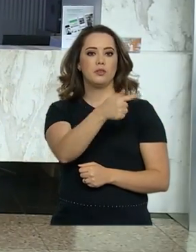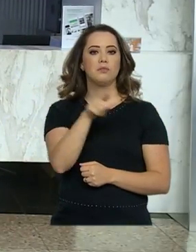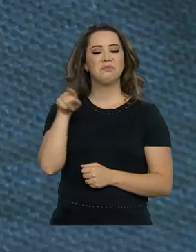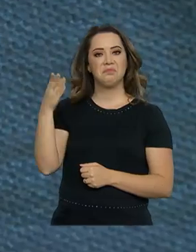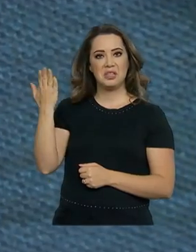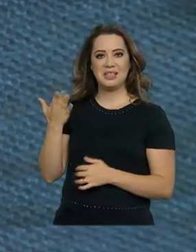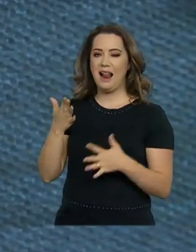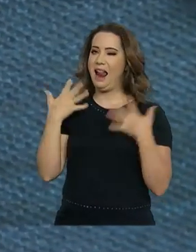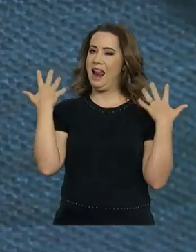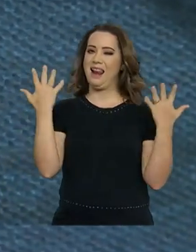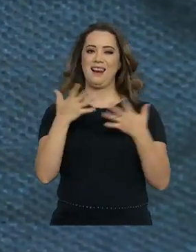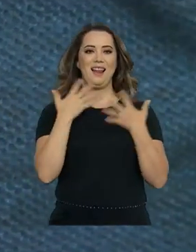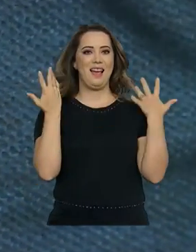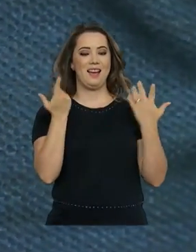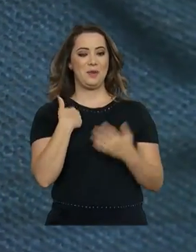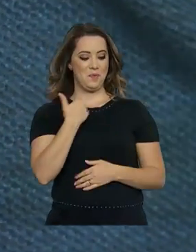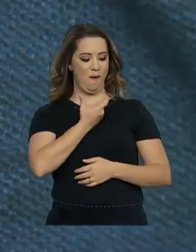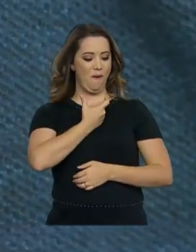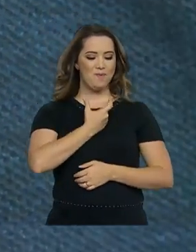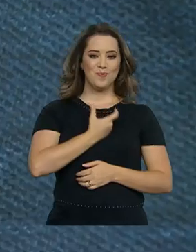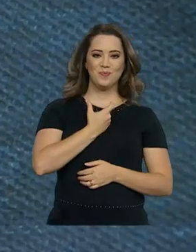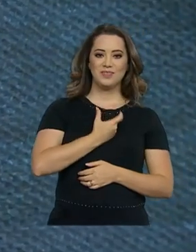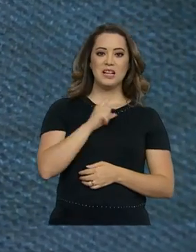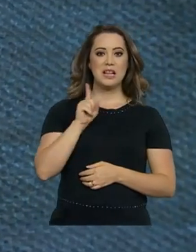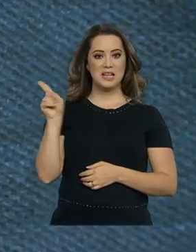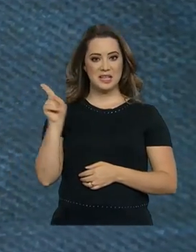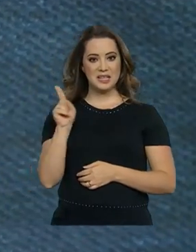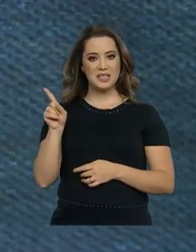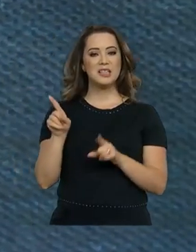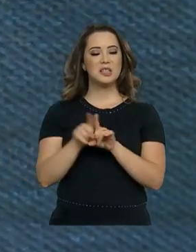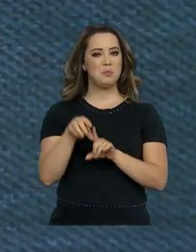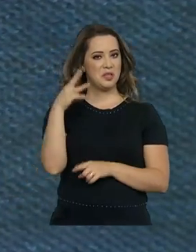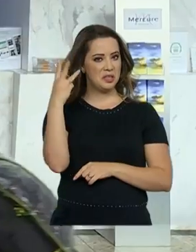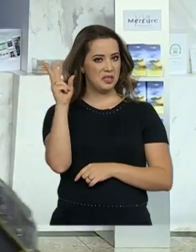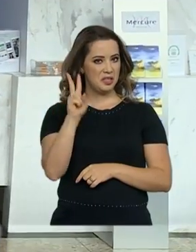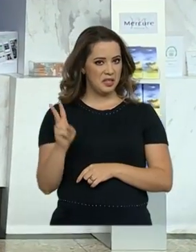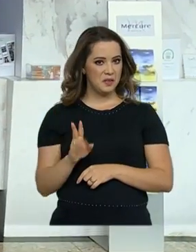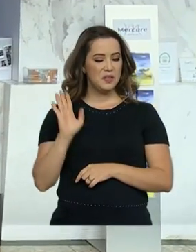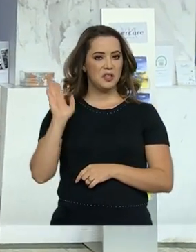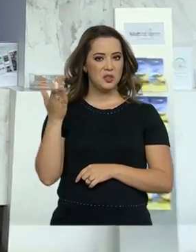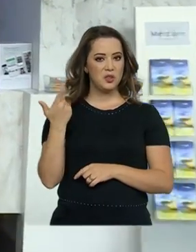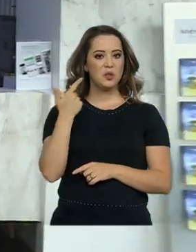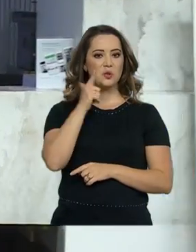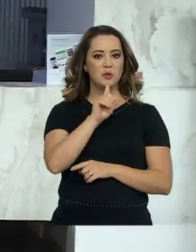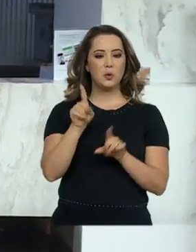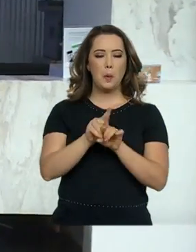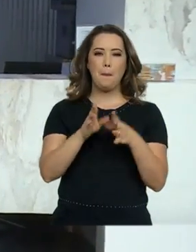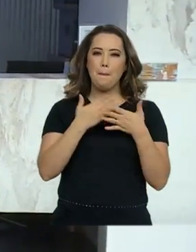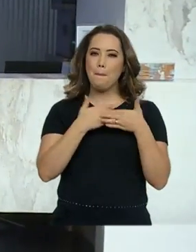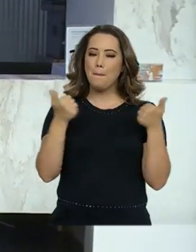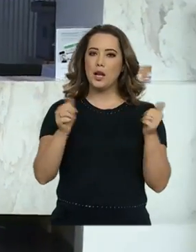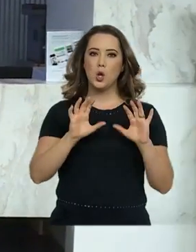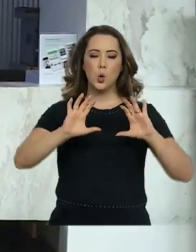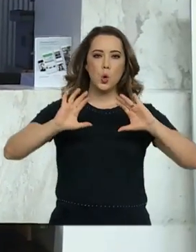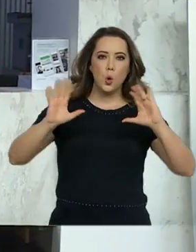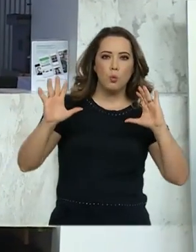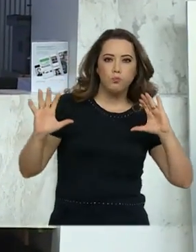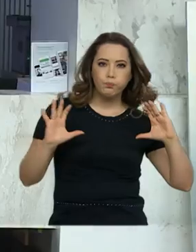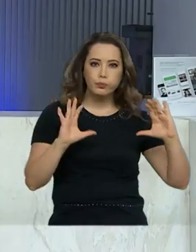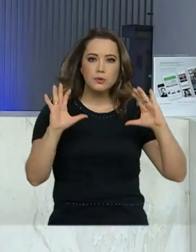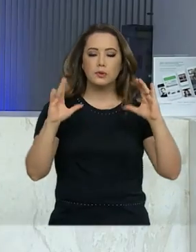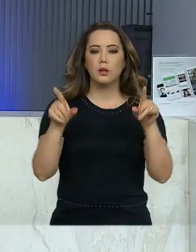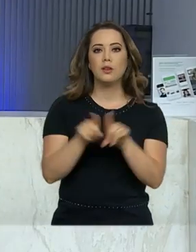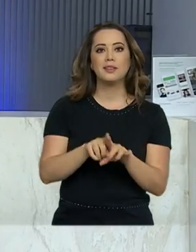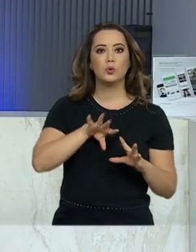alegria com a medalha no peito ele que além do tetra campeonato levou o título de melhor goleiro de toda a competição